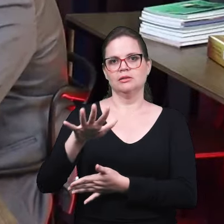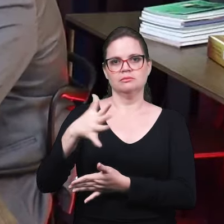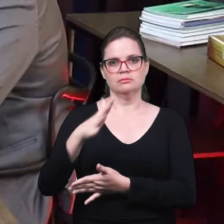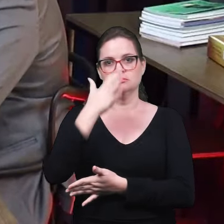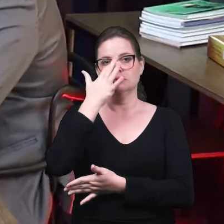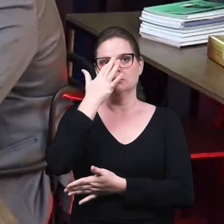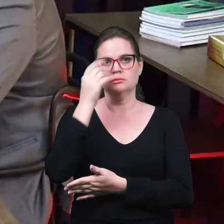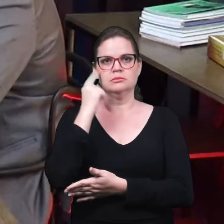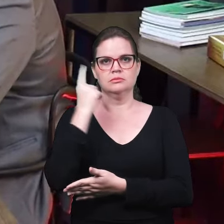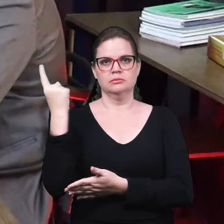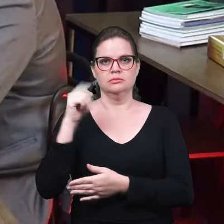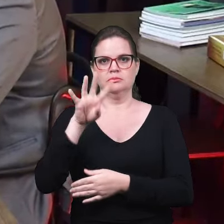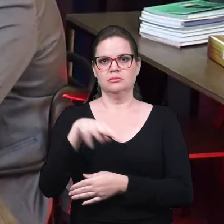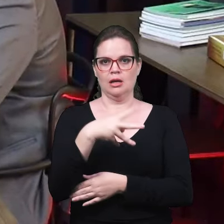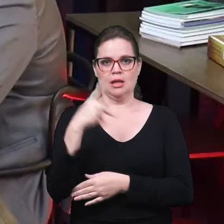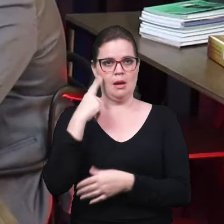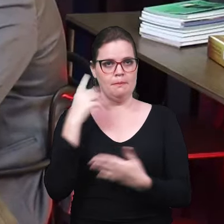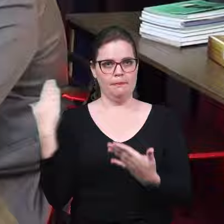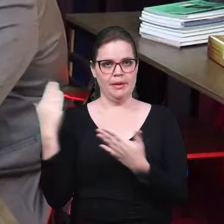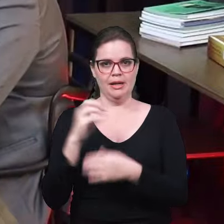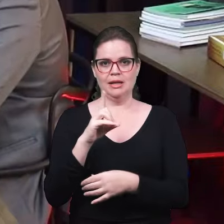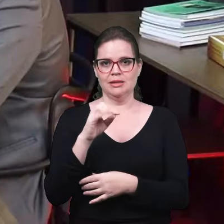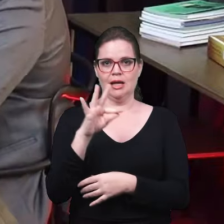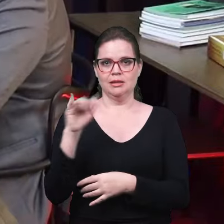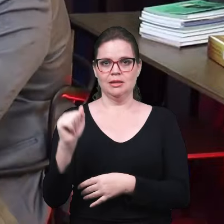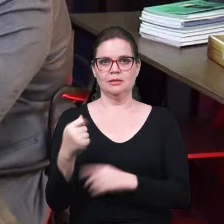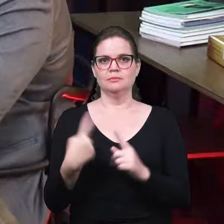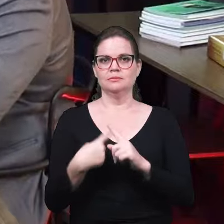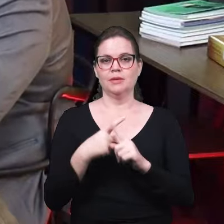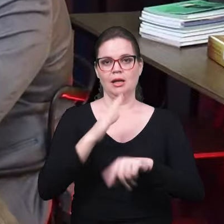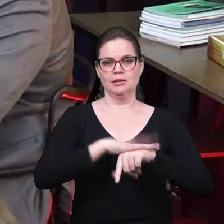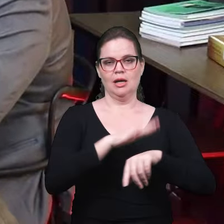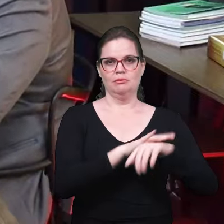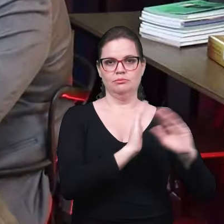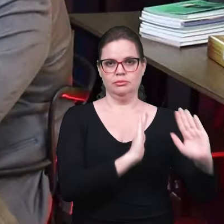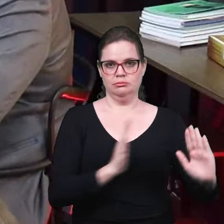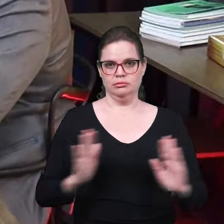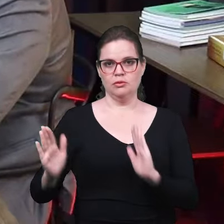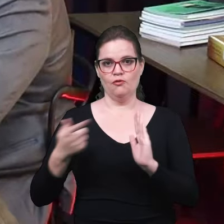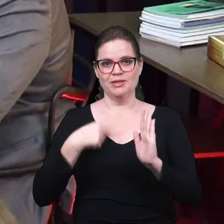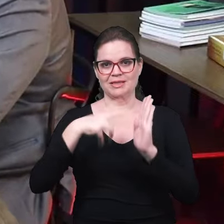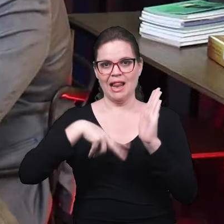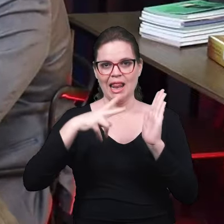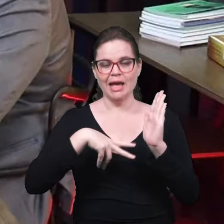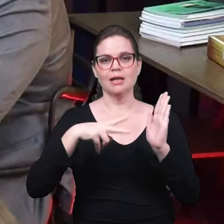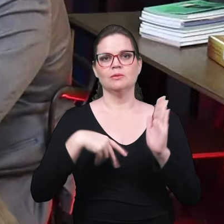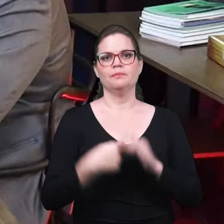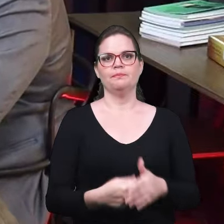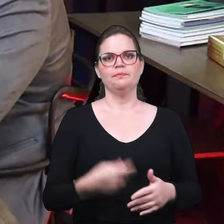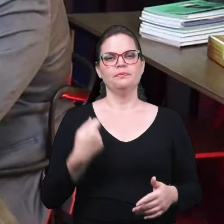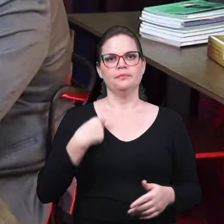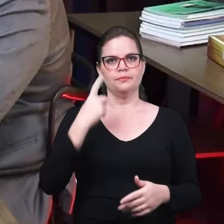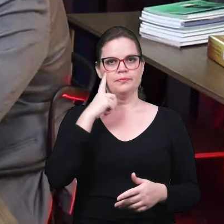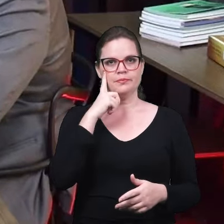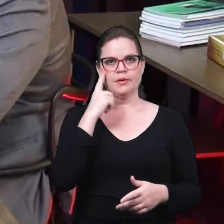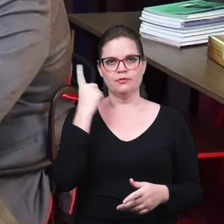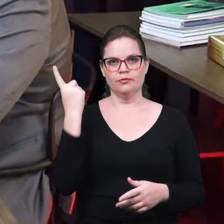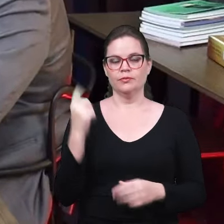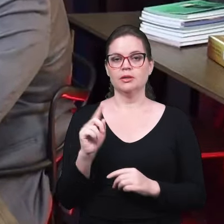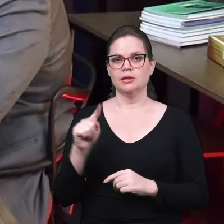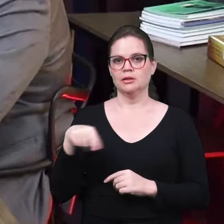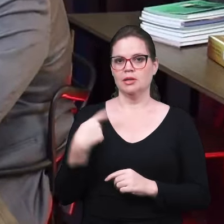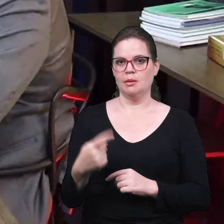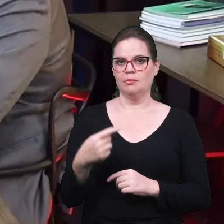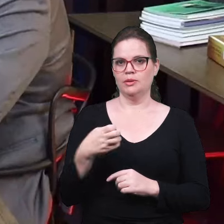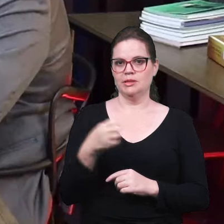mês, na tabela que está sendo apresentada, até porque cronologicamente, quando você vai lendo, e nós vamos chegar daqui a pouco, né, em